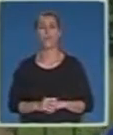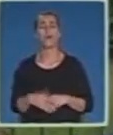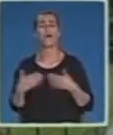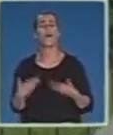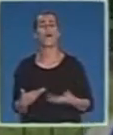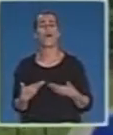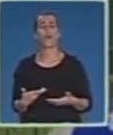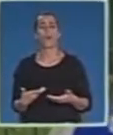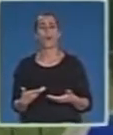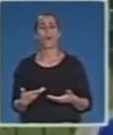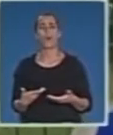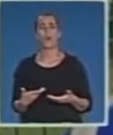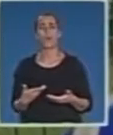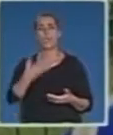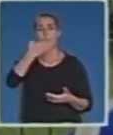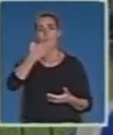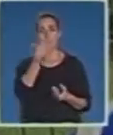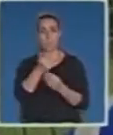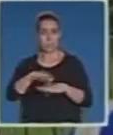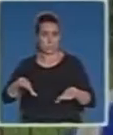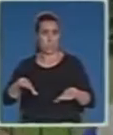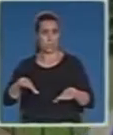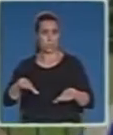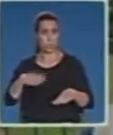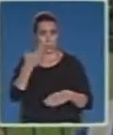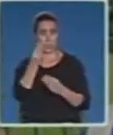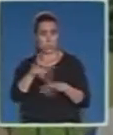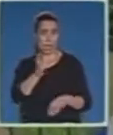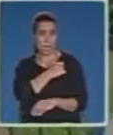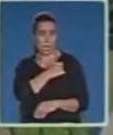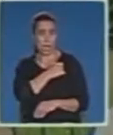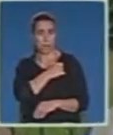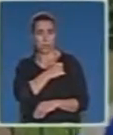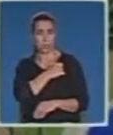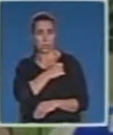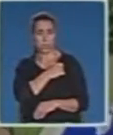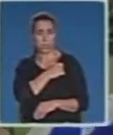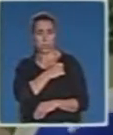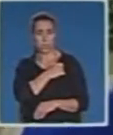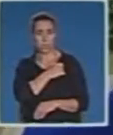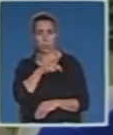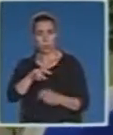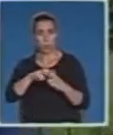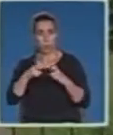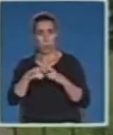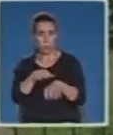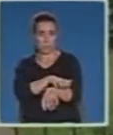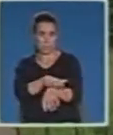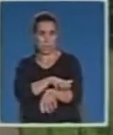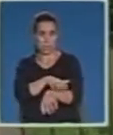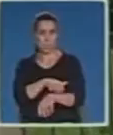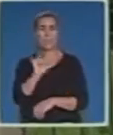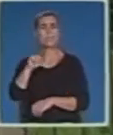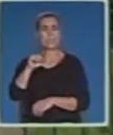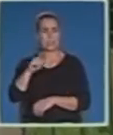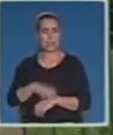então, estão 7 crianças em casa com esse problema, com a sarna? Sim, neste